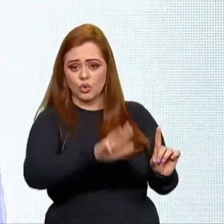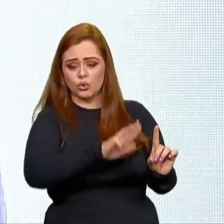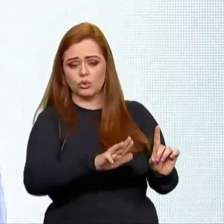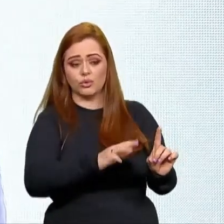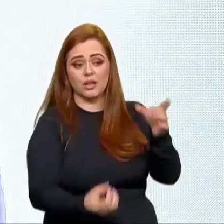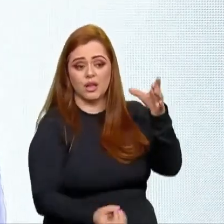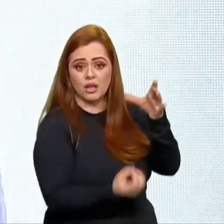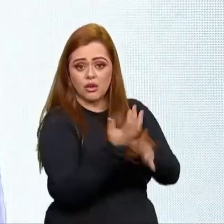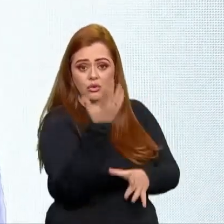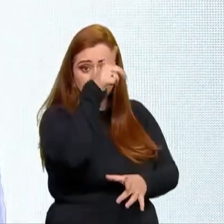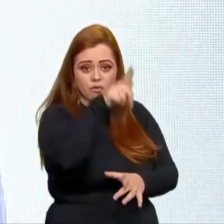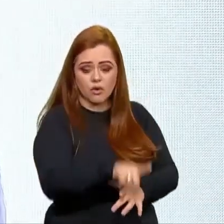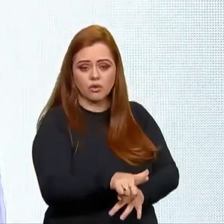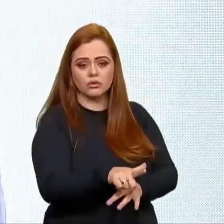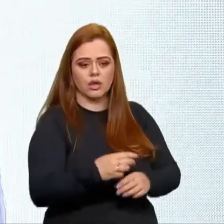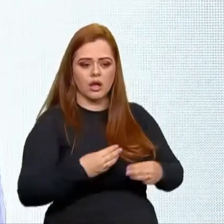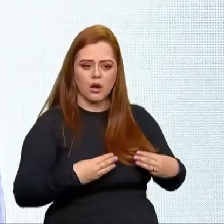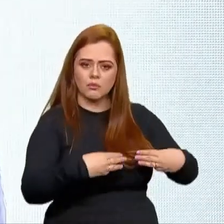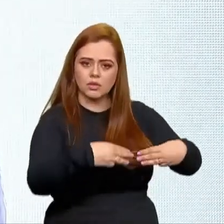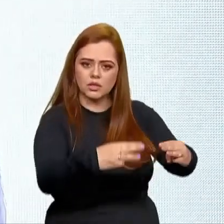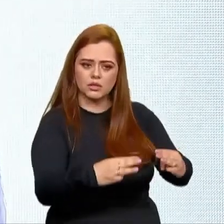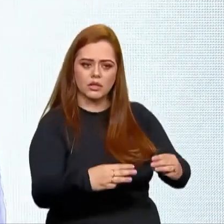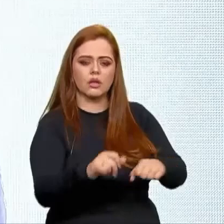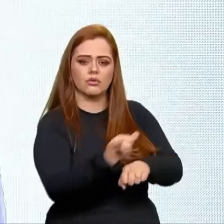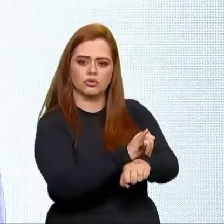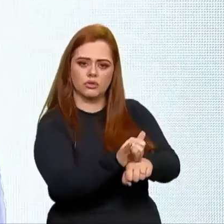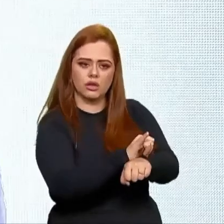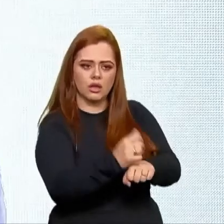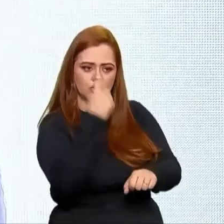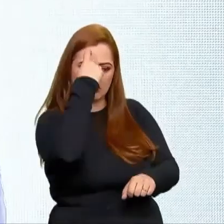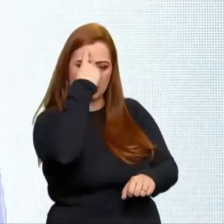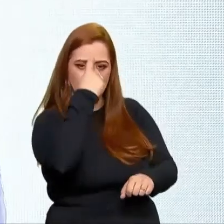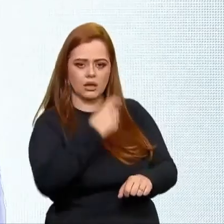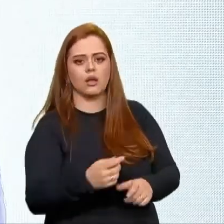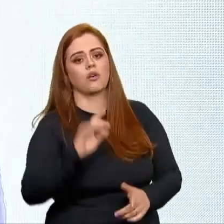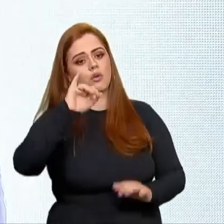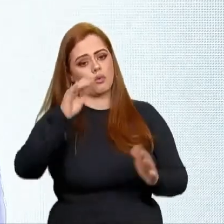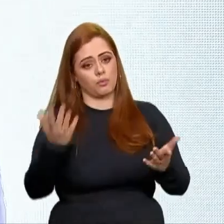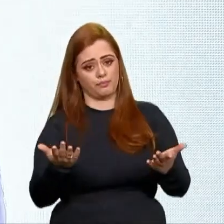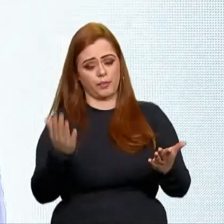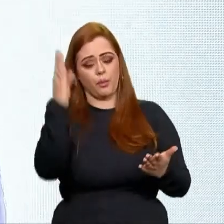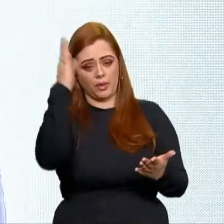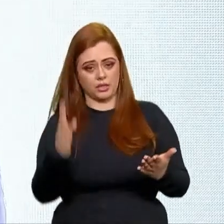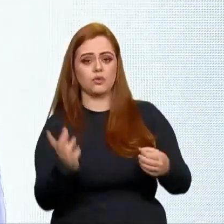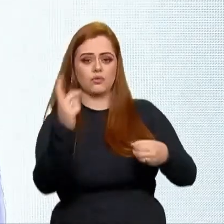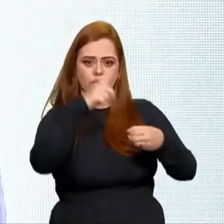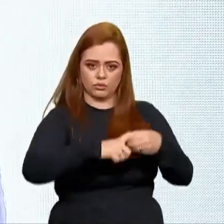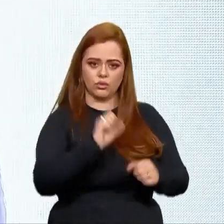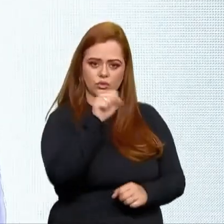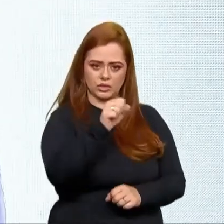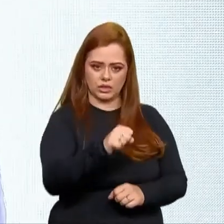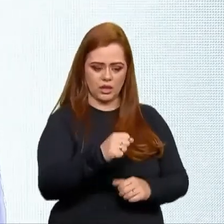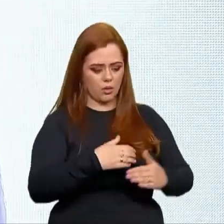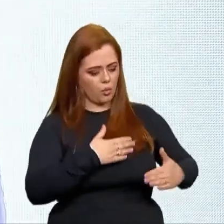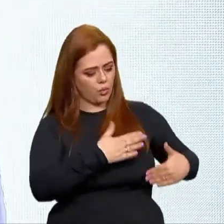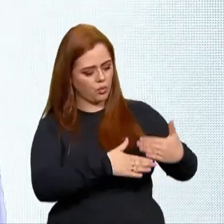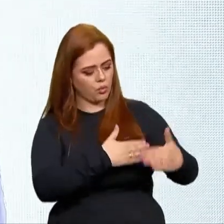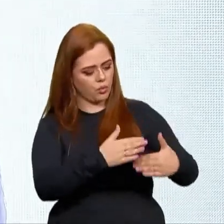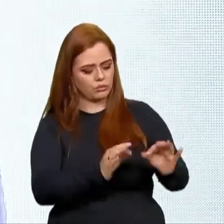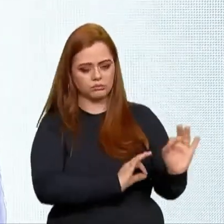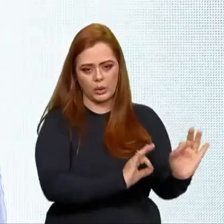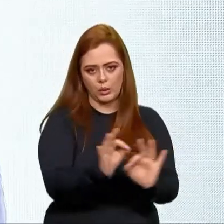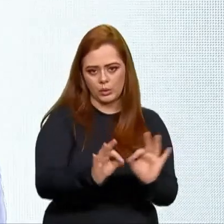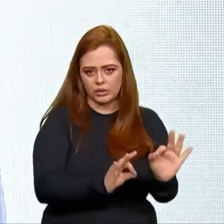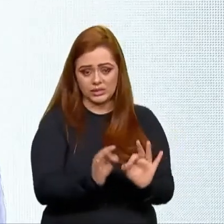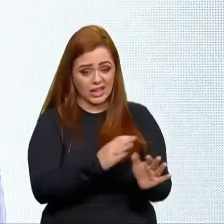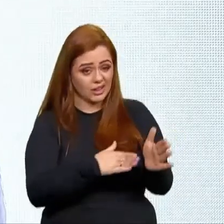do Planejamento. O Brasil voltava assim, a partir de 1º de janeiro, a planejar seus passos, a preparar as suas ações